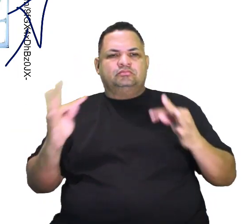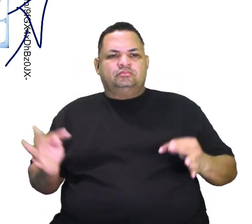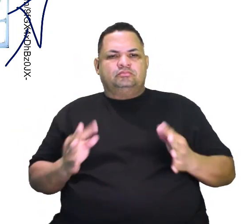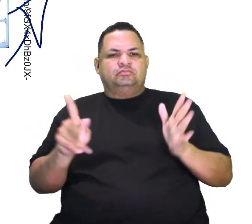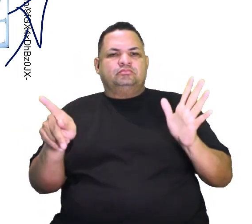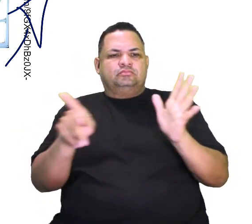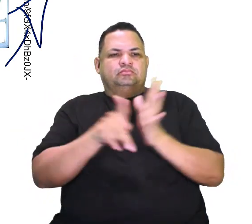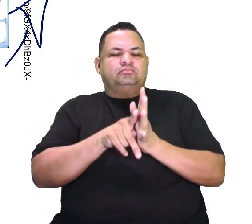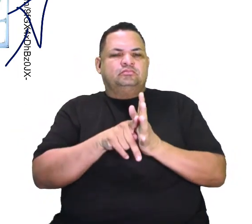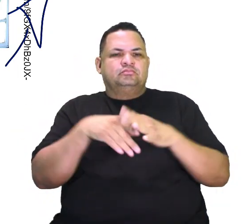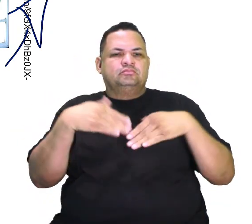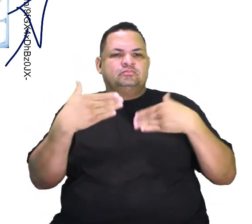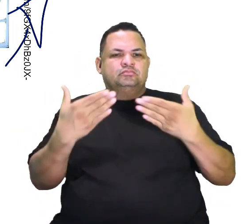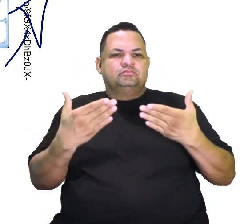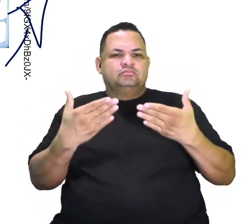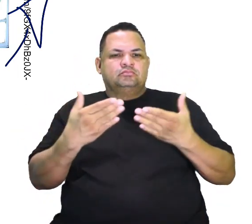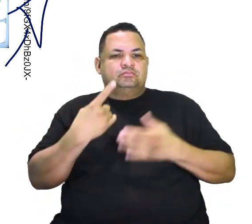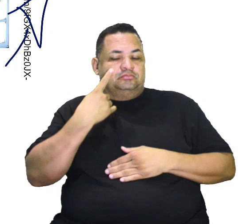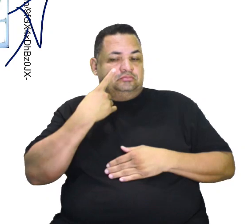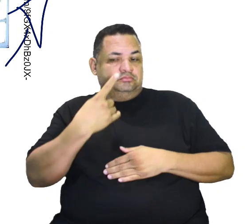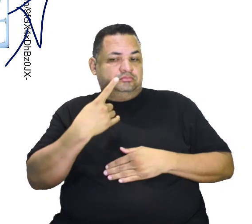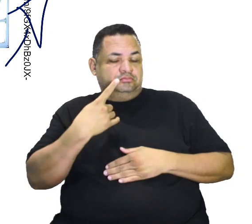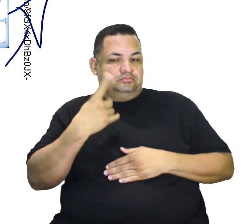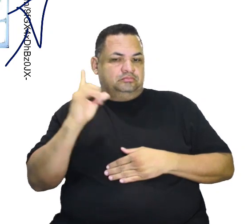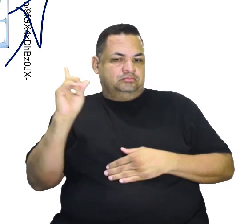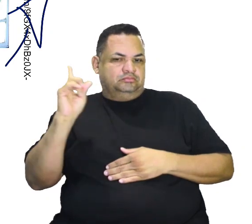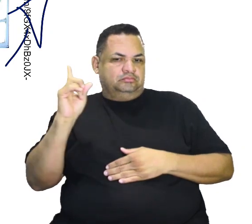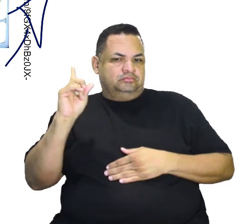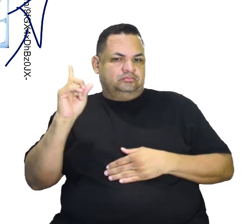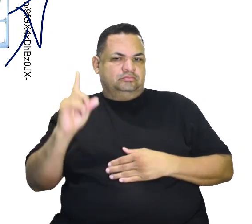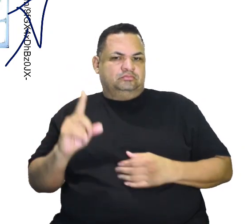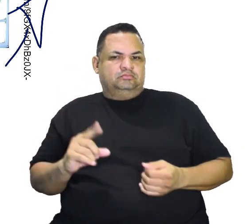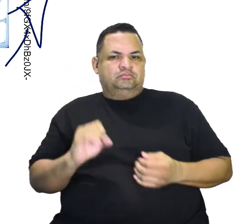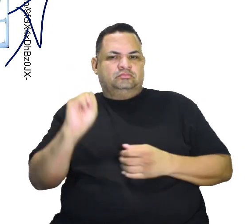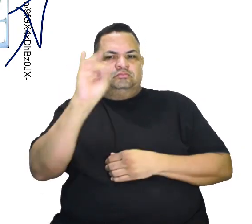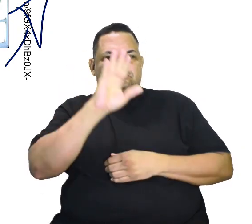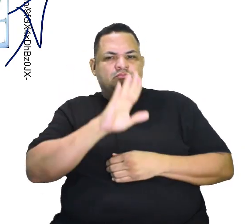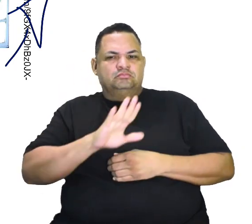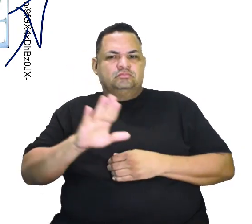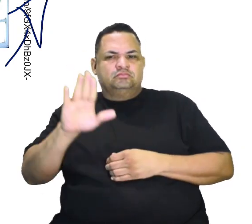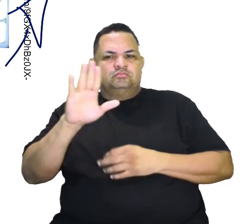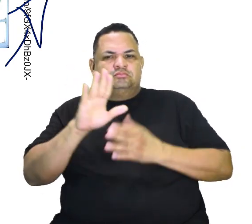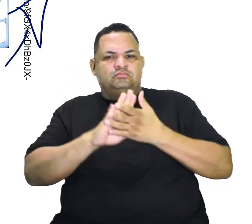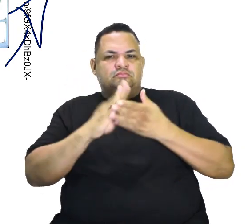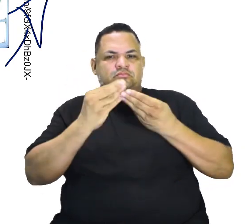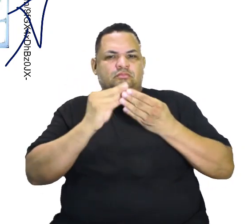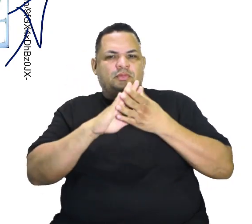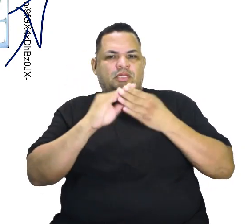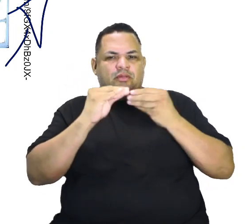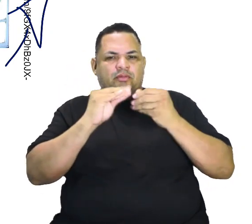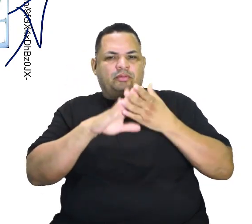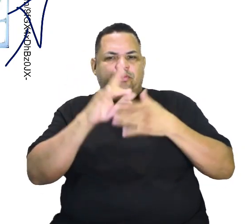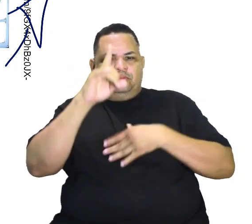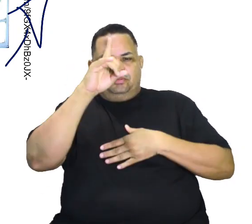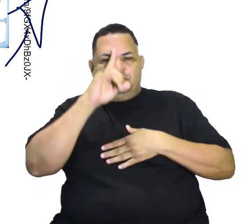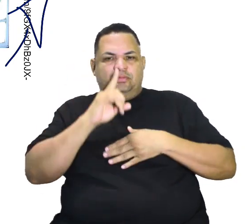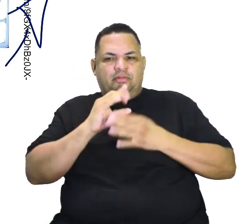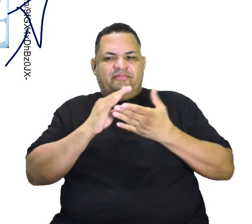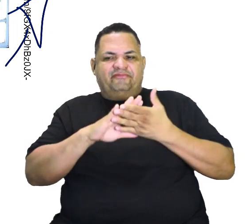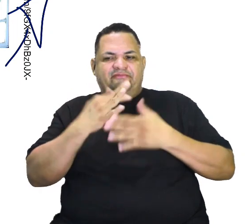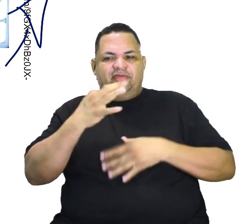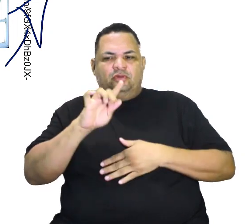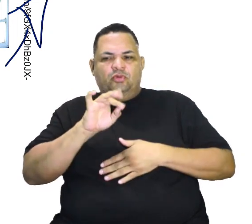uma técnica bastante peculiar, que é, como vocês podem ver aqui, imagens em forma